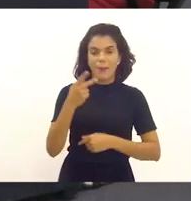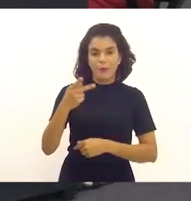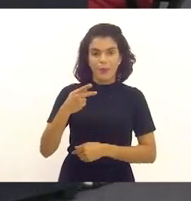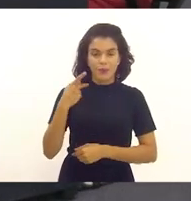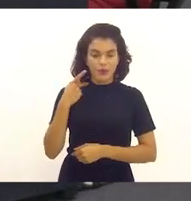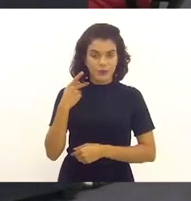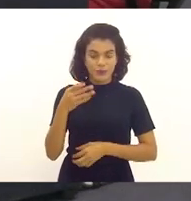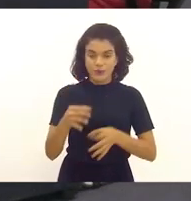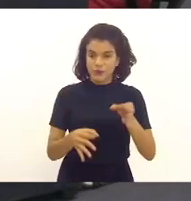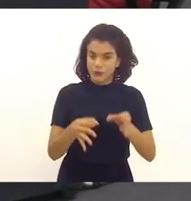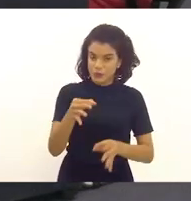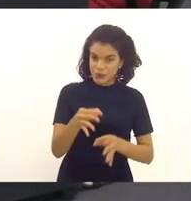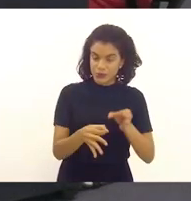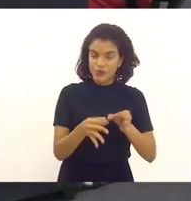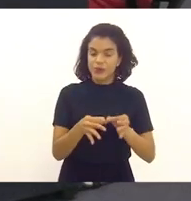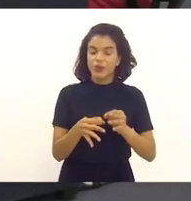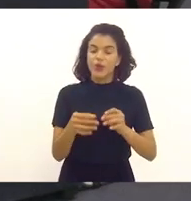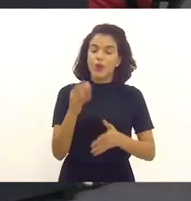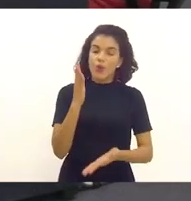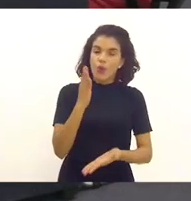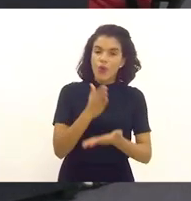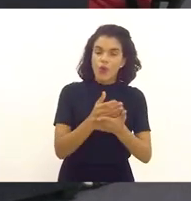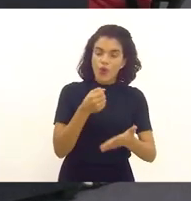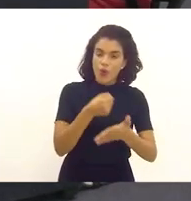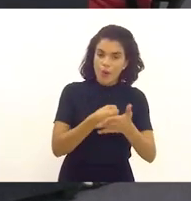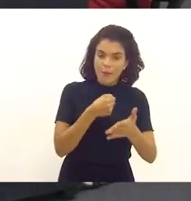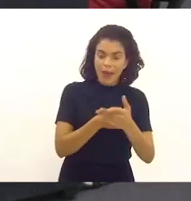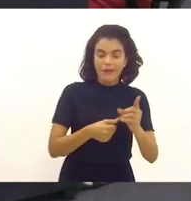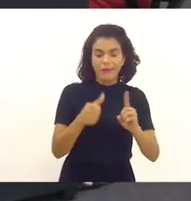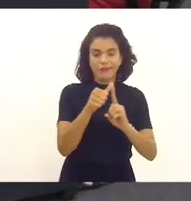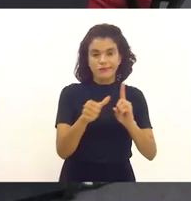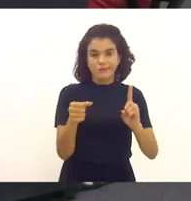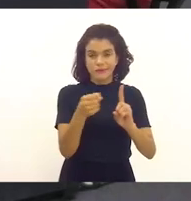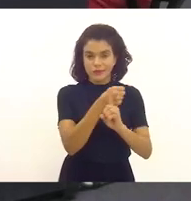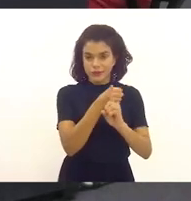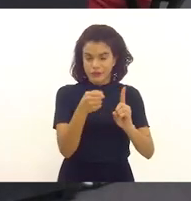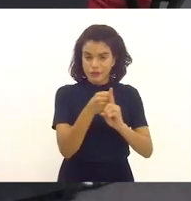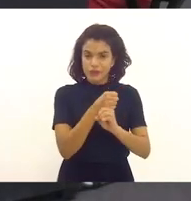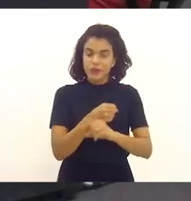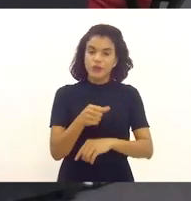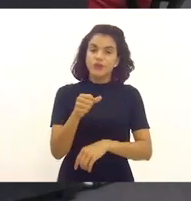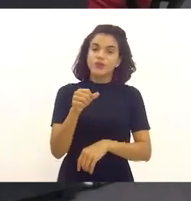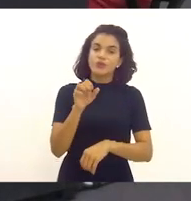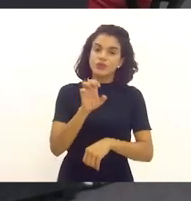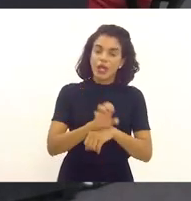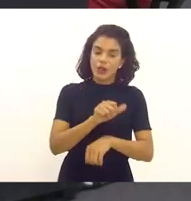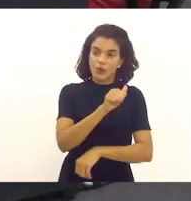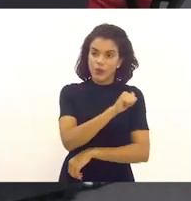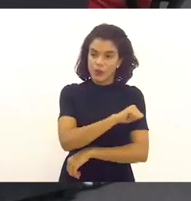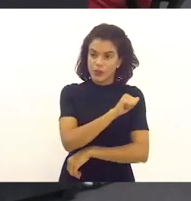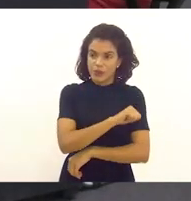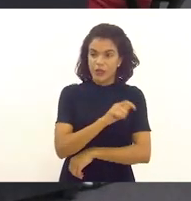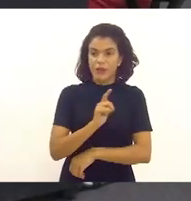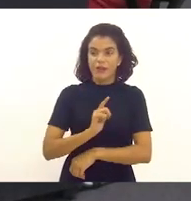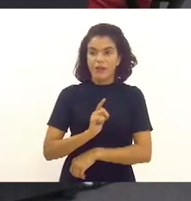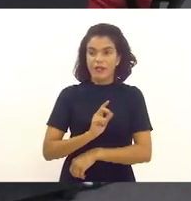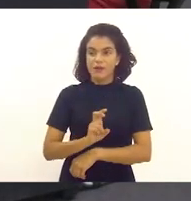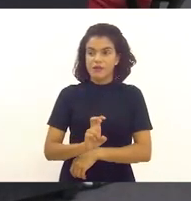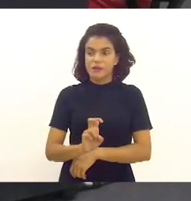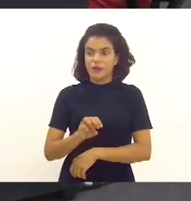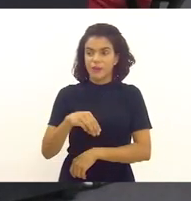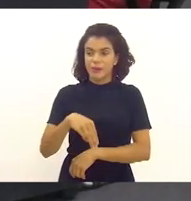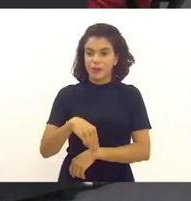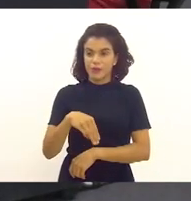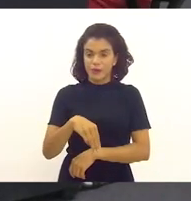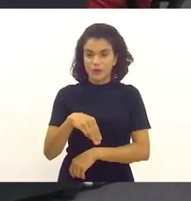de Combate à violência doméstica familiar do Ministério Público do Estado do Rio de Janeiro a senhora tem aí cinco